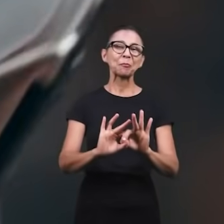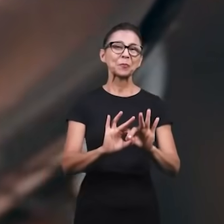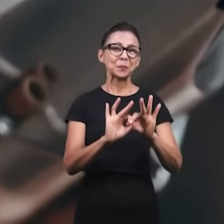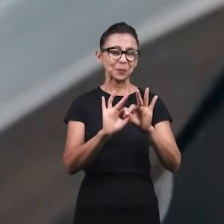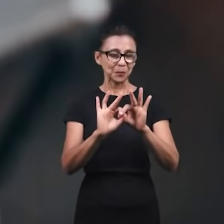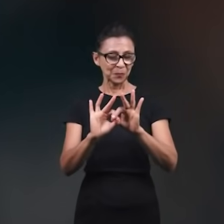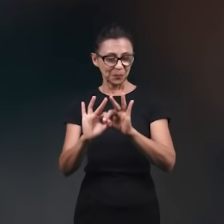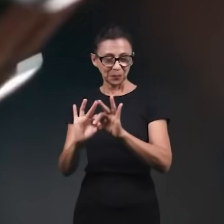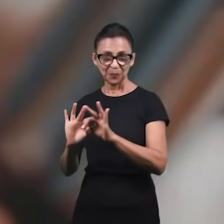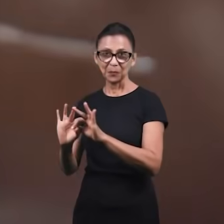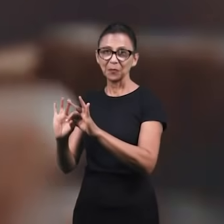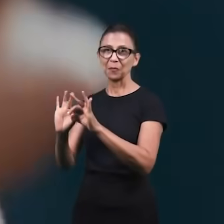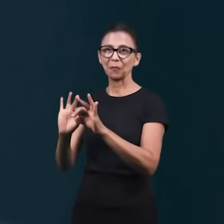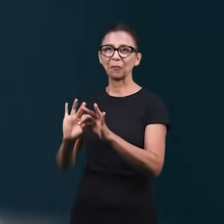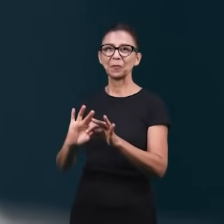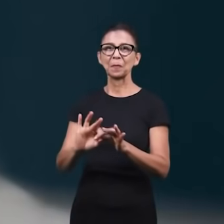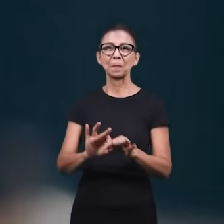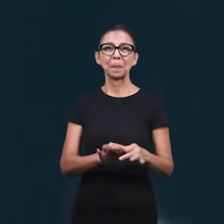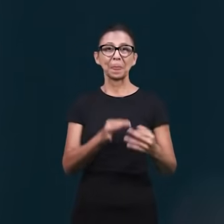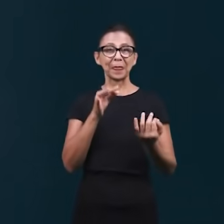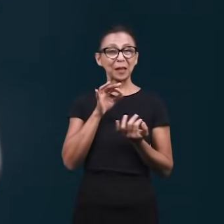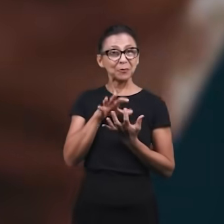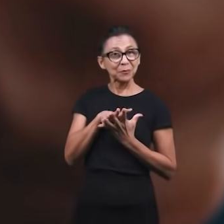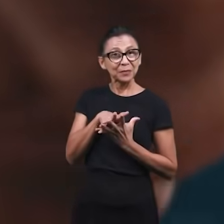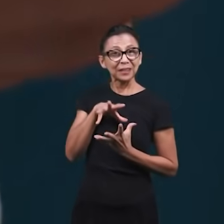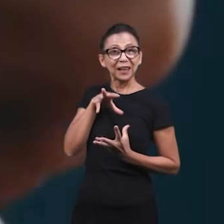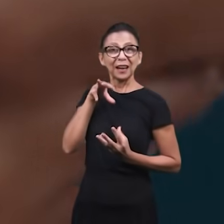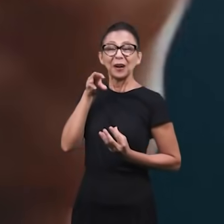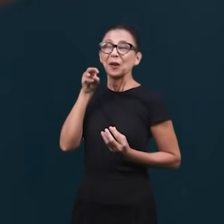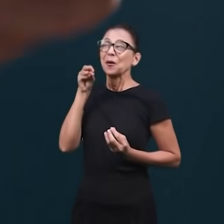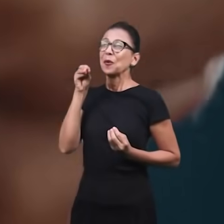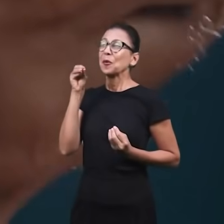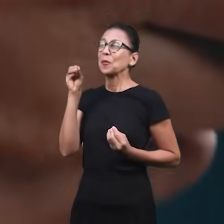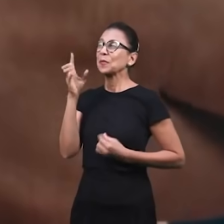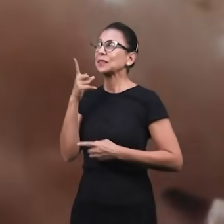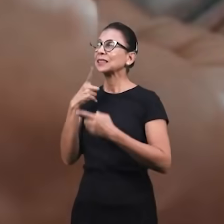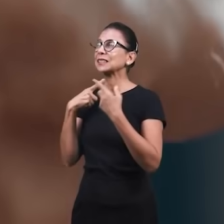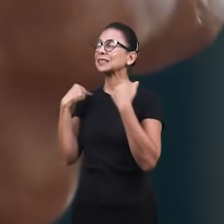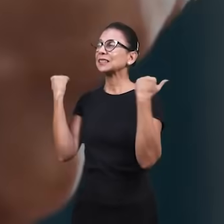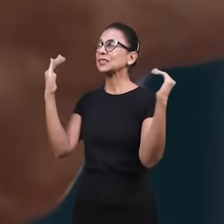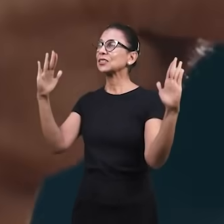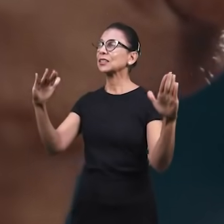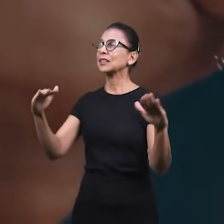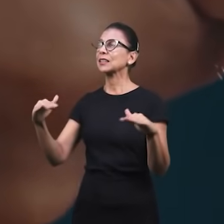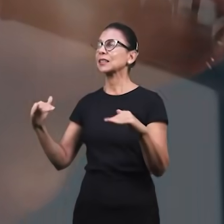e minha alma te exaltar.